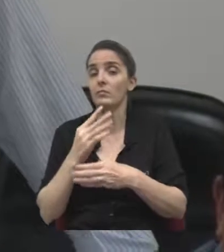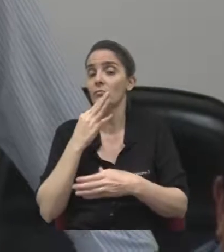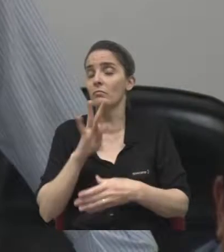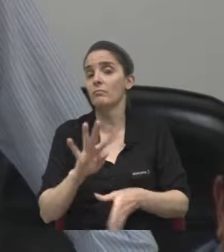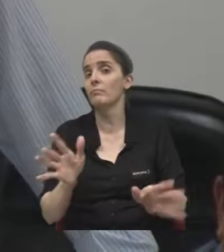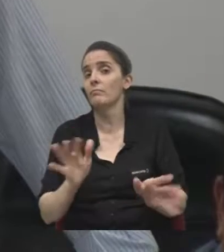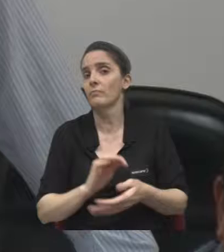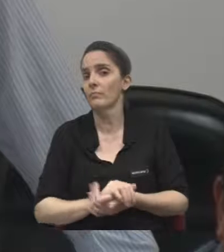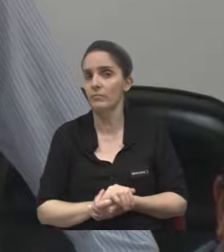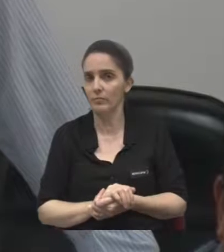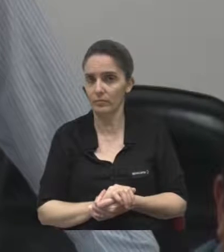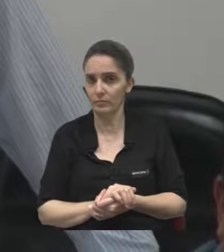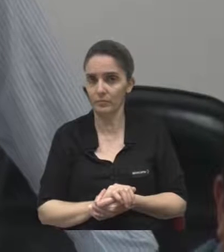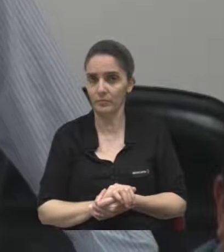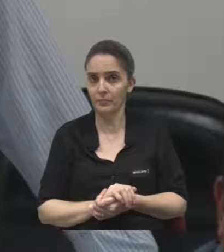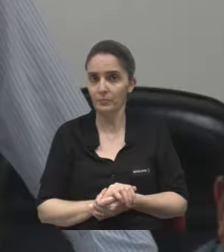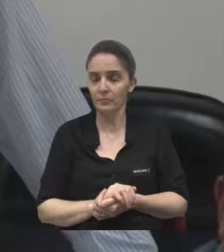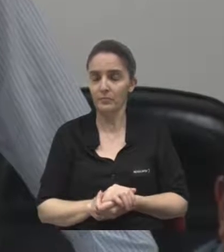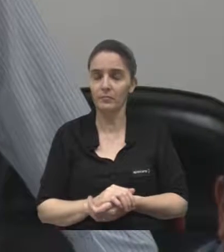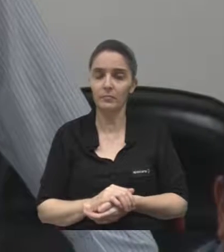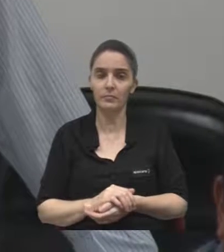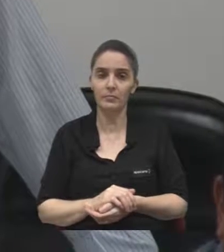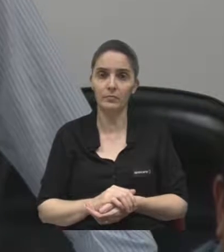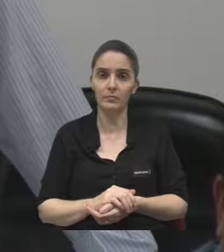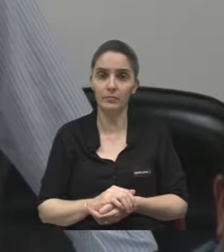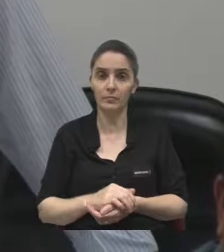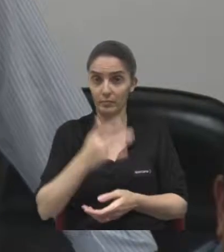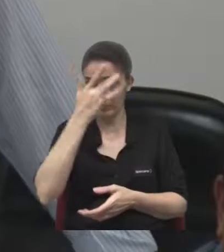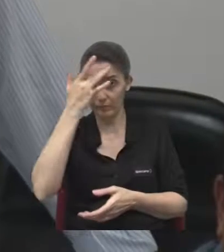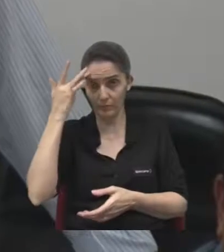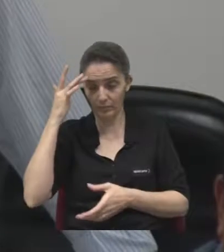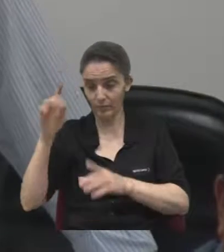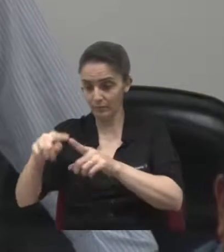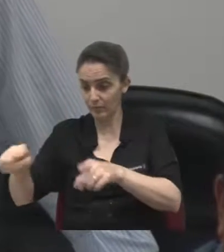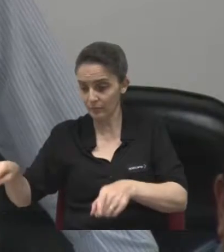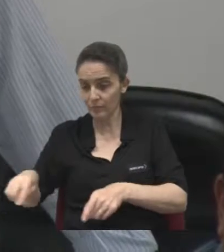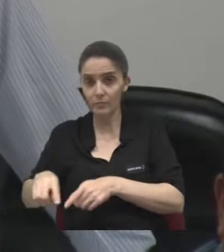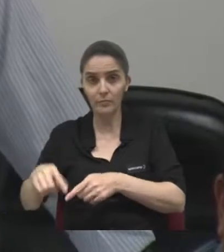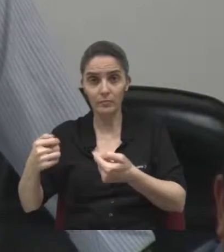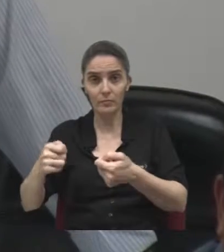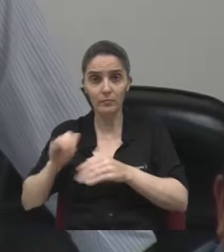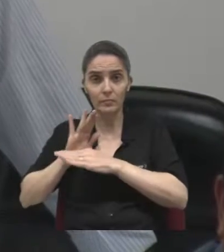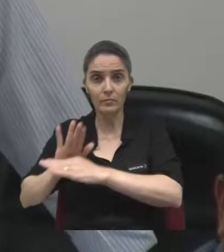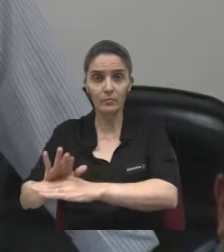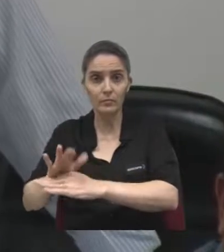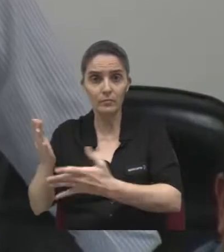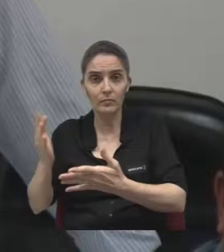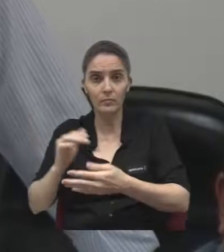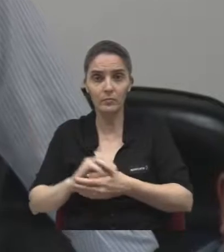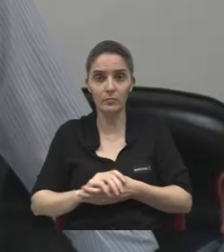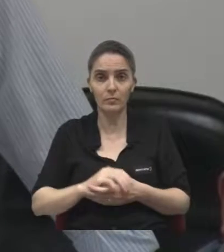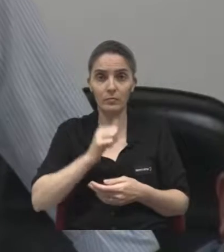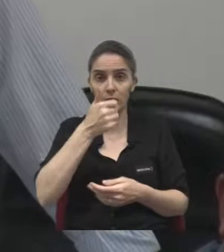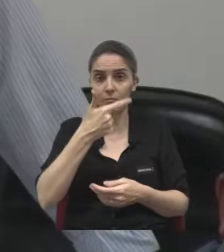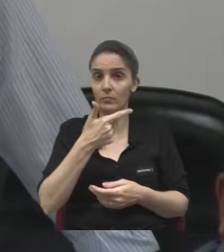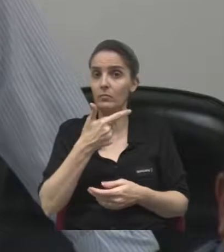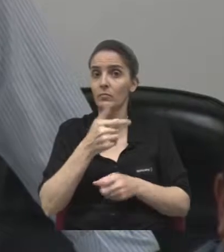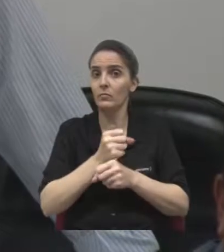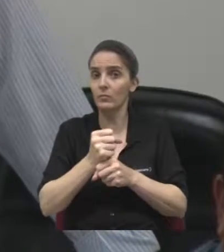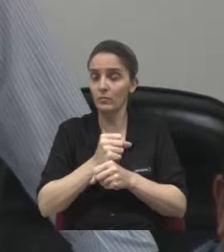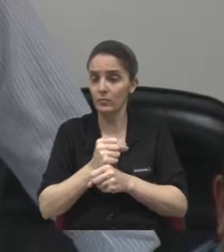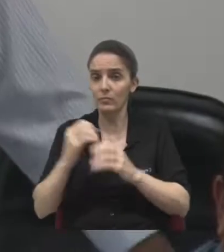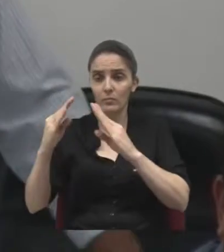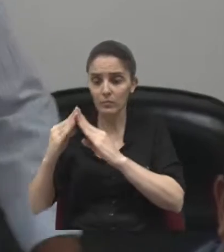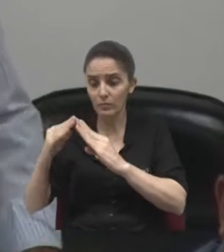trabalhei. E aquelas pessoas, elas precisam de ajuda. E são 12 anos que elas estão lá. 12